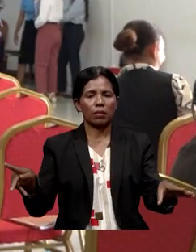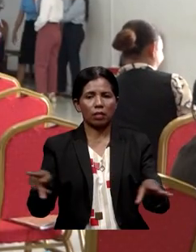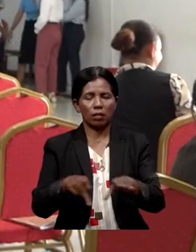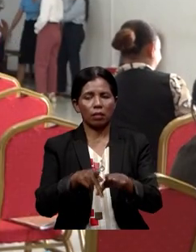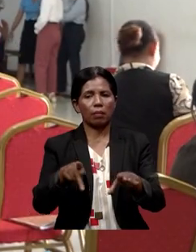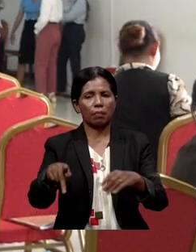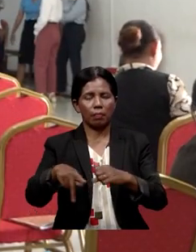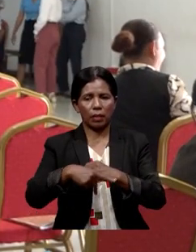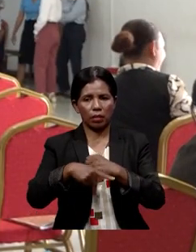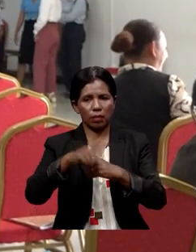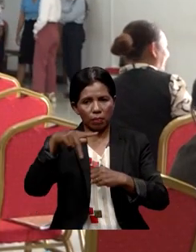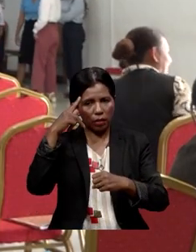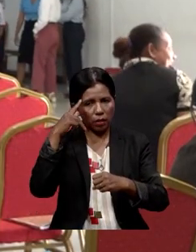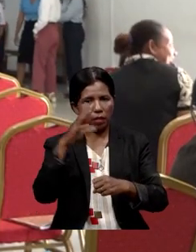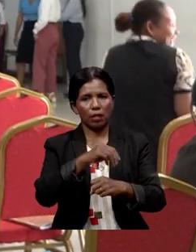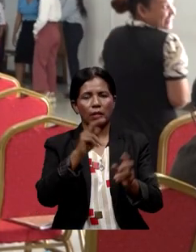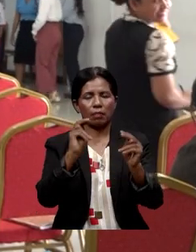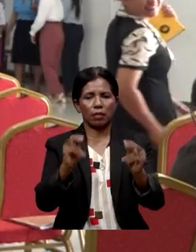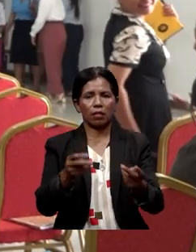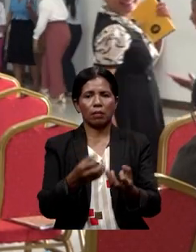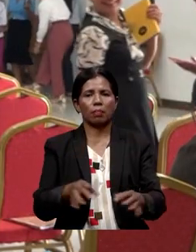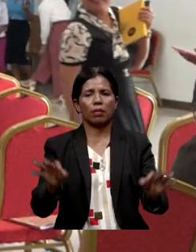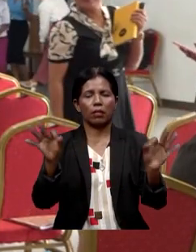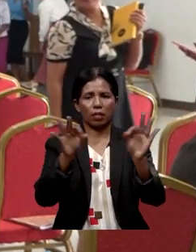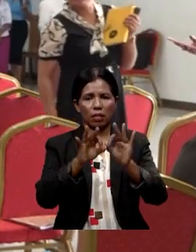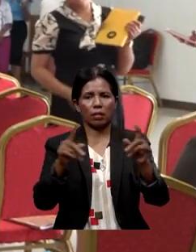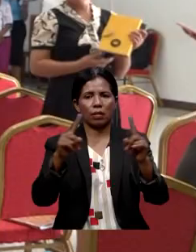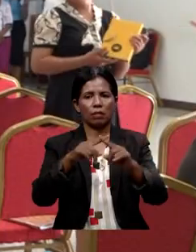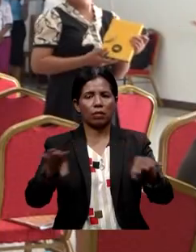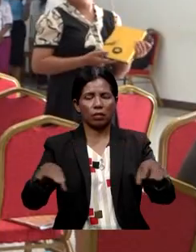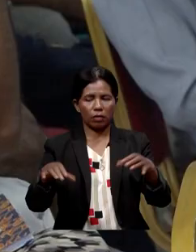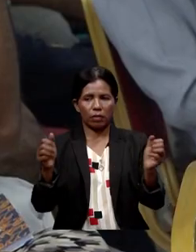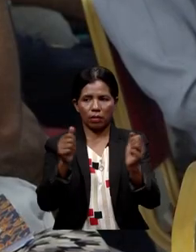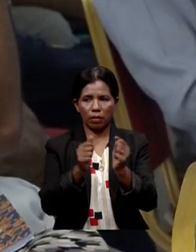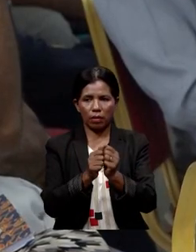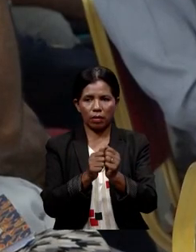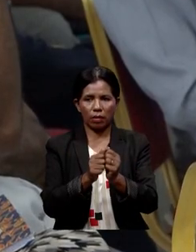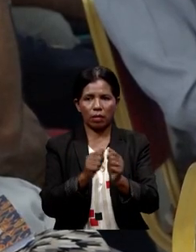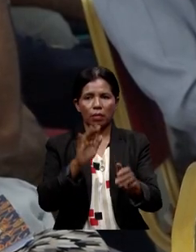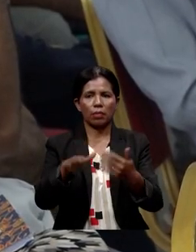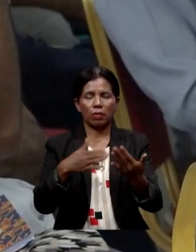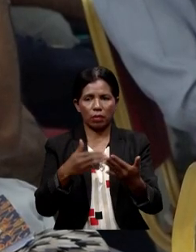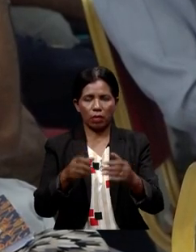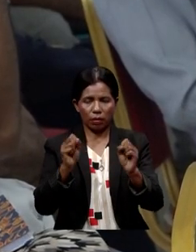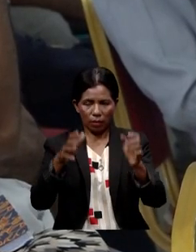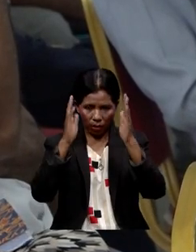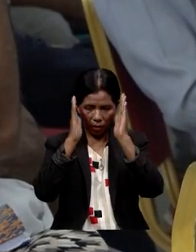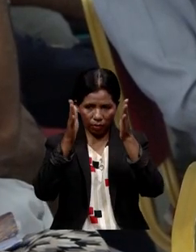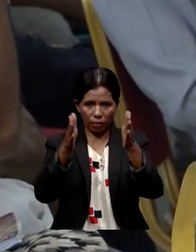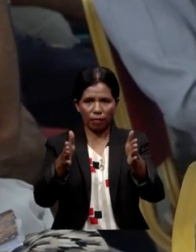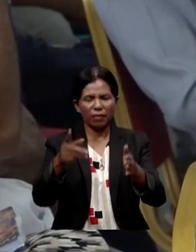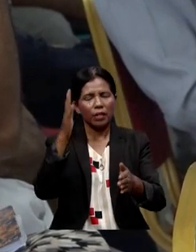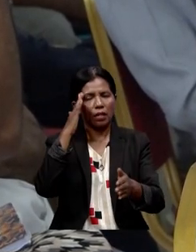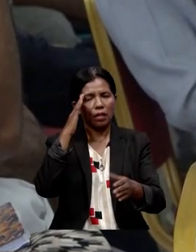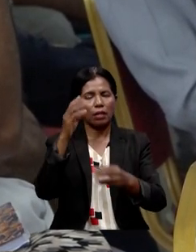então precisa momento de importante serviço ho acadêmico sirá para tu belé, até lilo